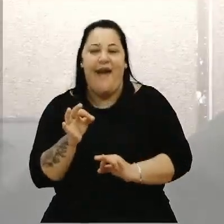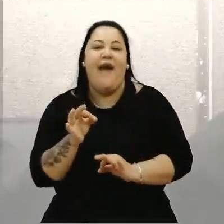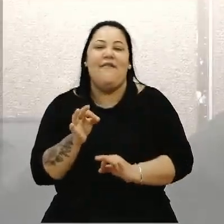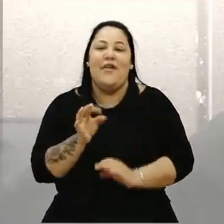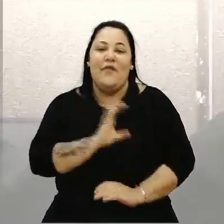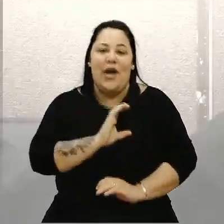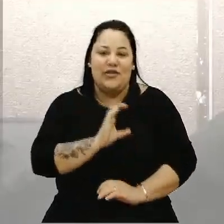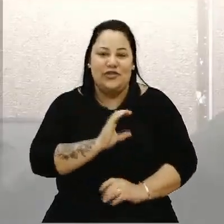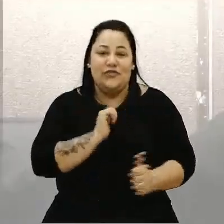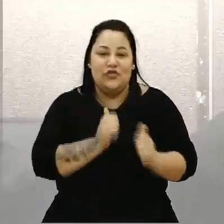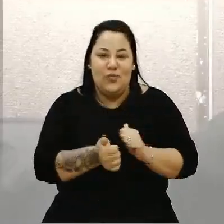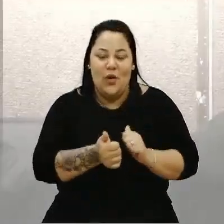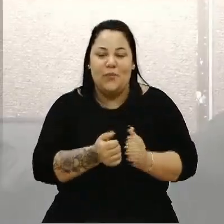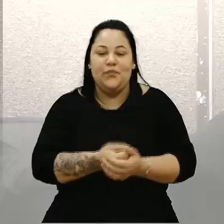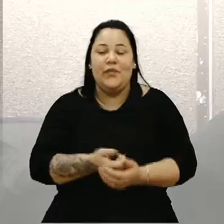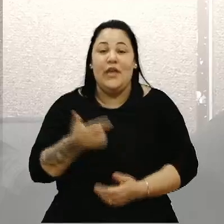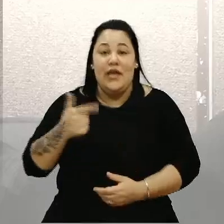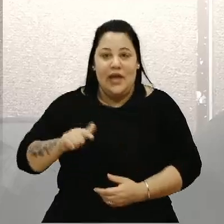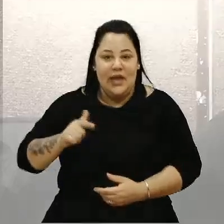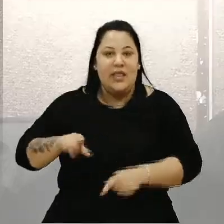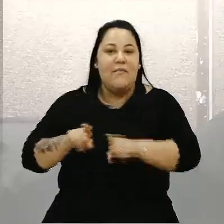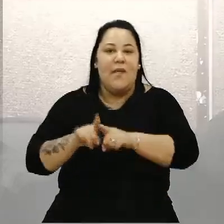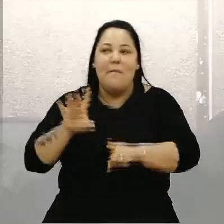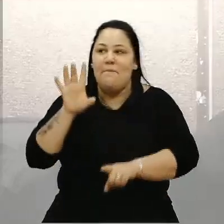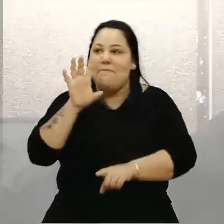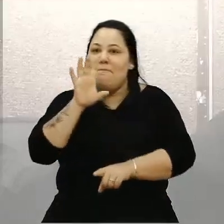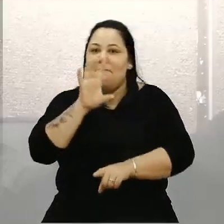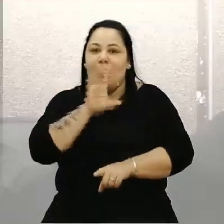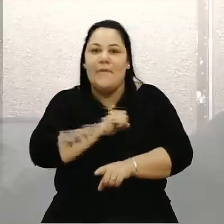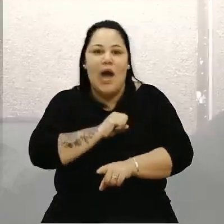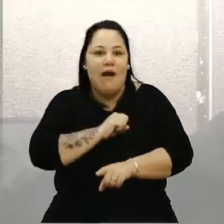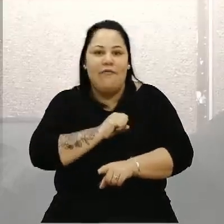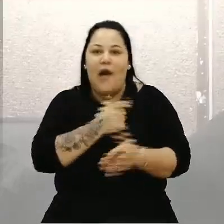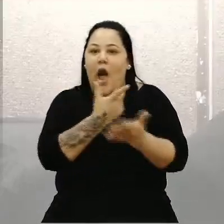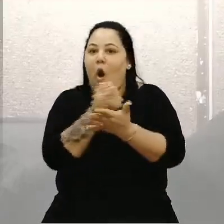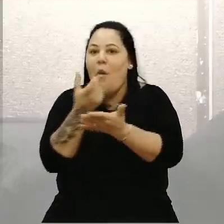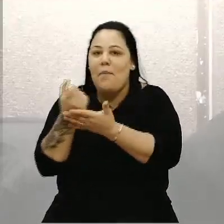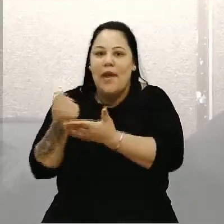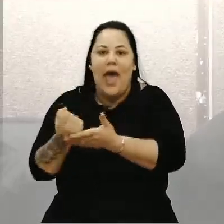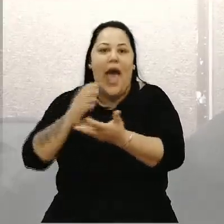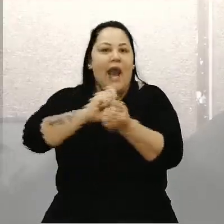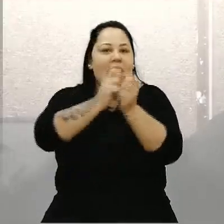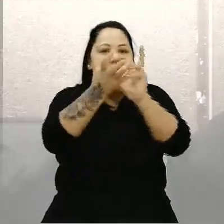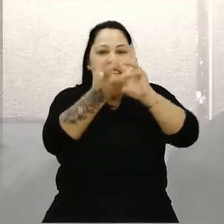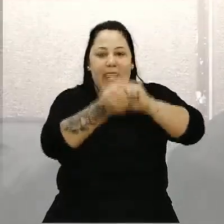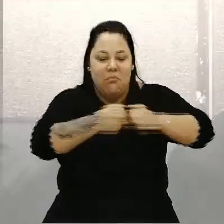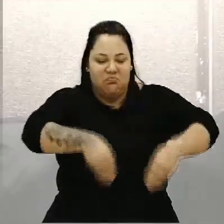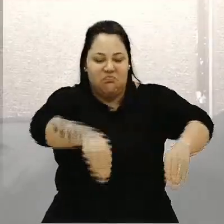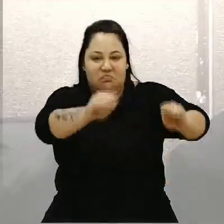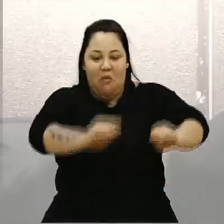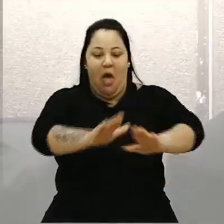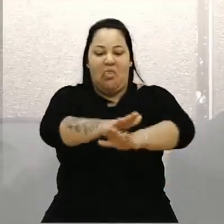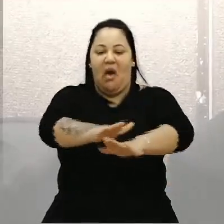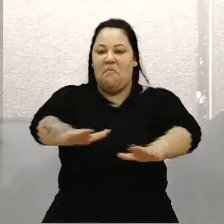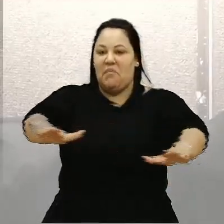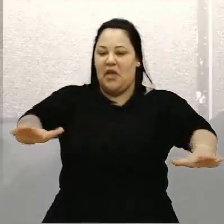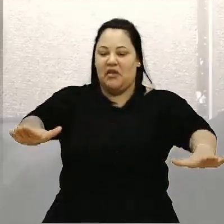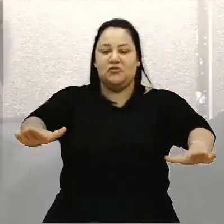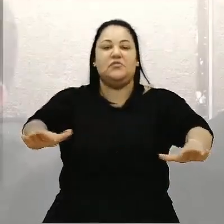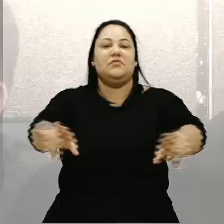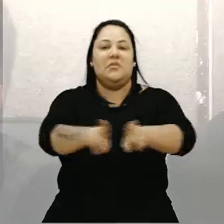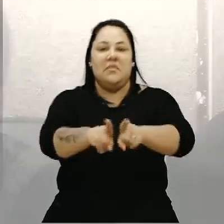era colecionar tapetes persas e artigos de decoração. Foi membro atuante da